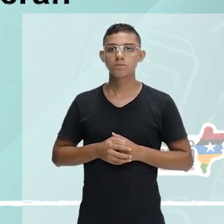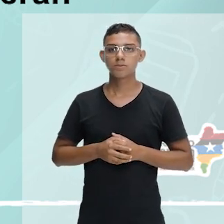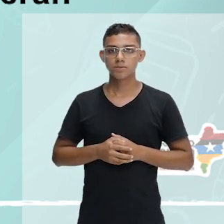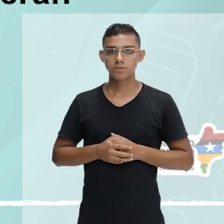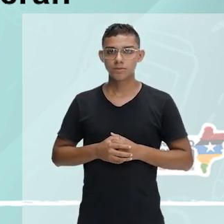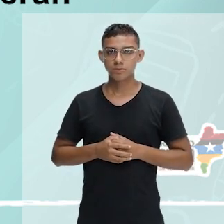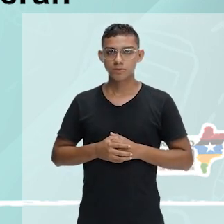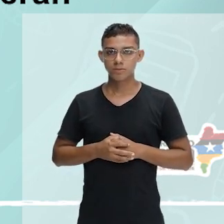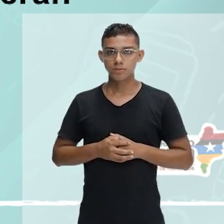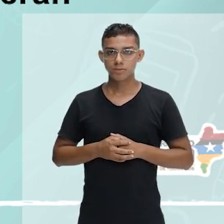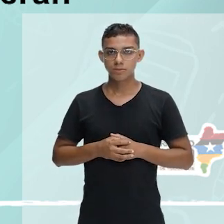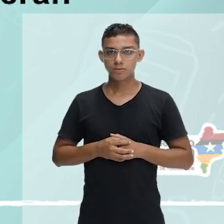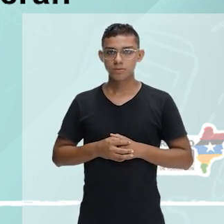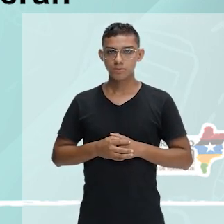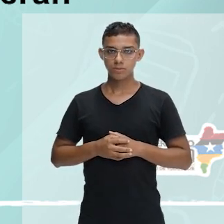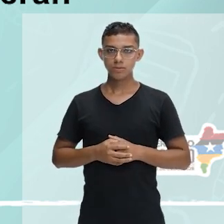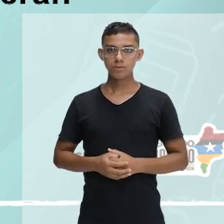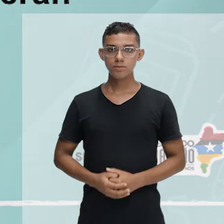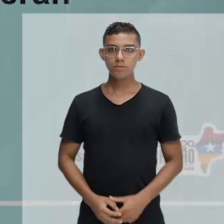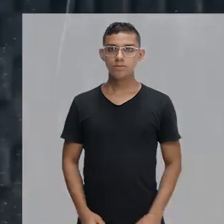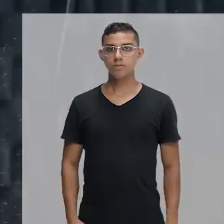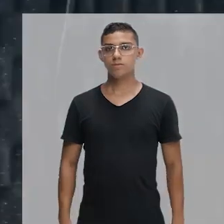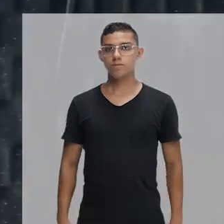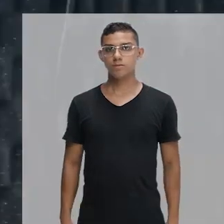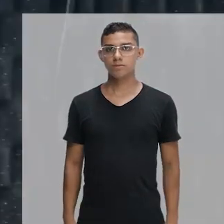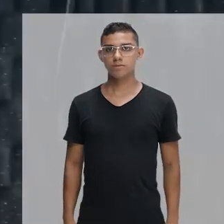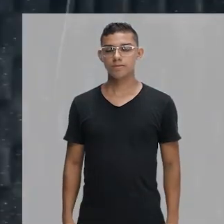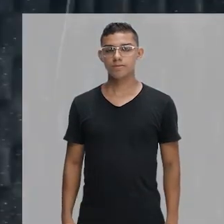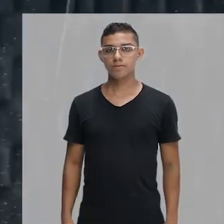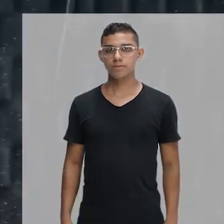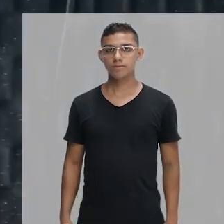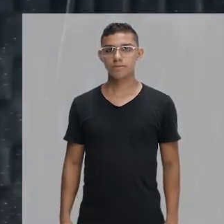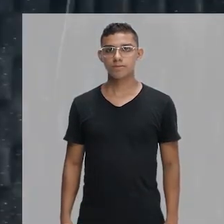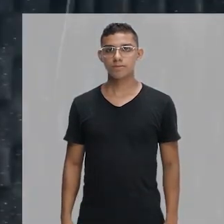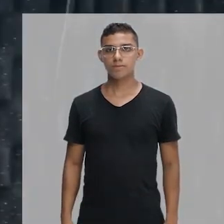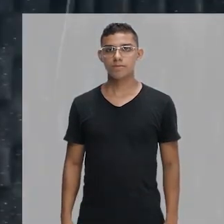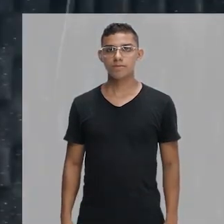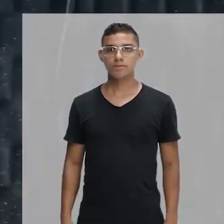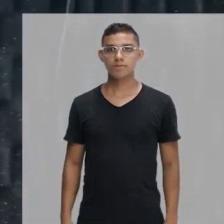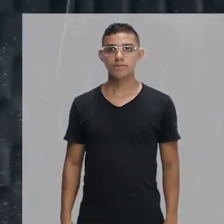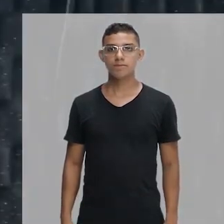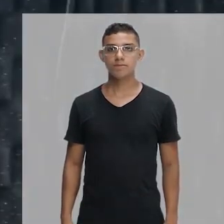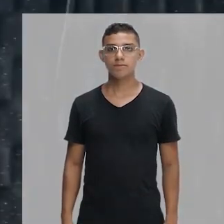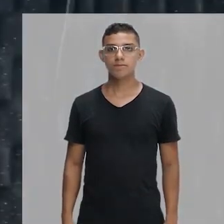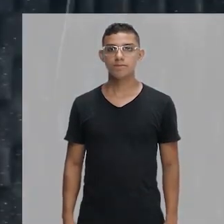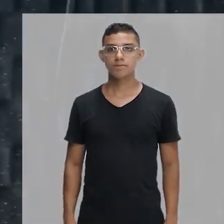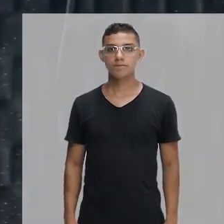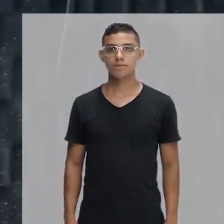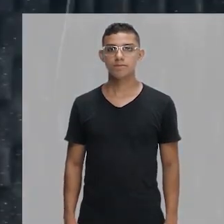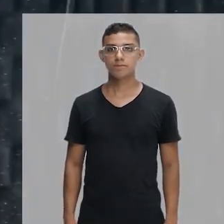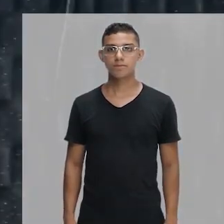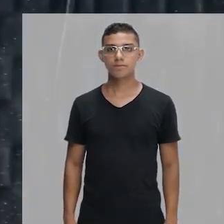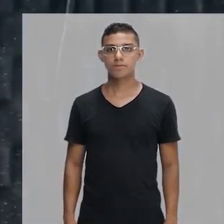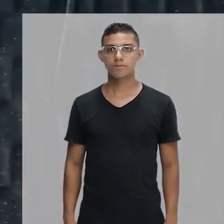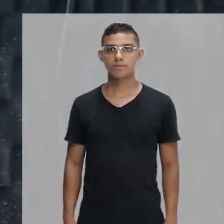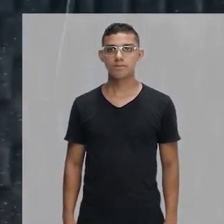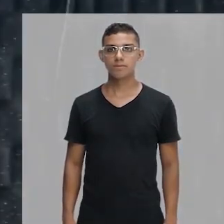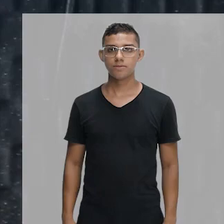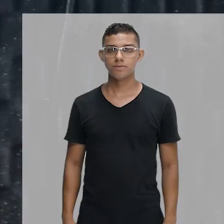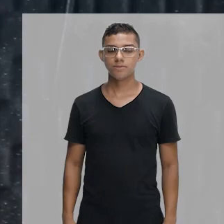saliera, vosotros saliéramos, vosotros salierais, ellos